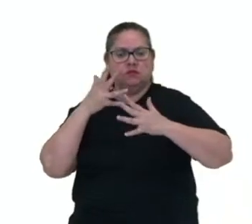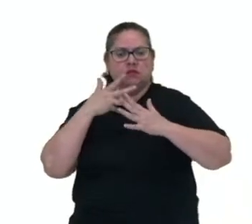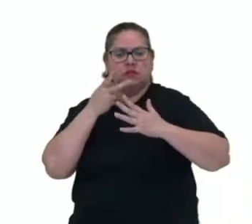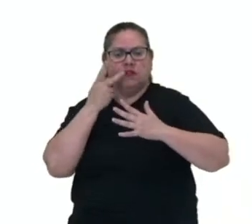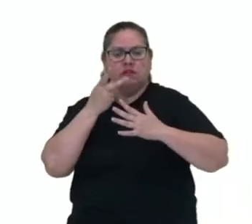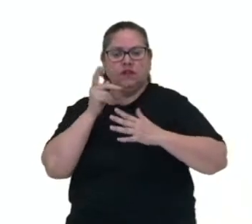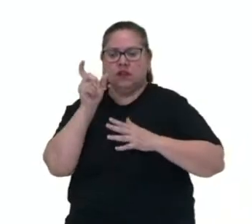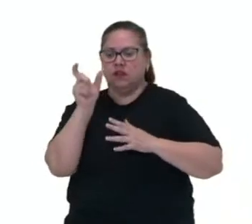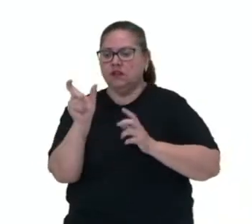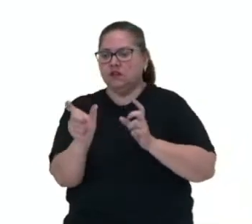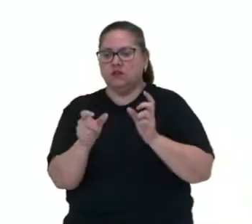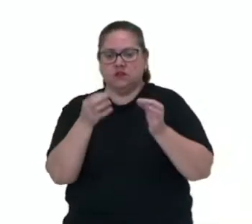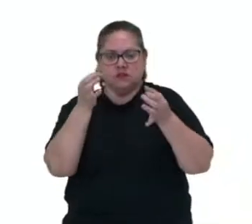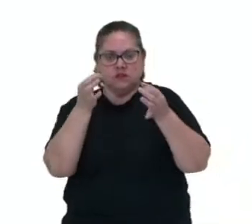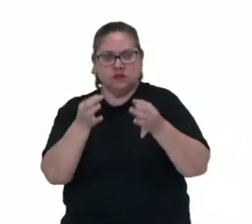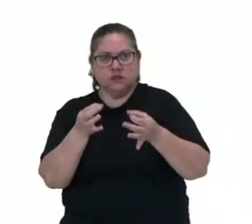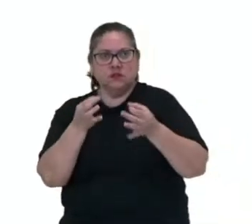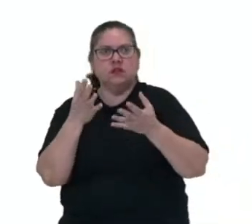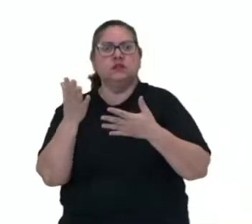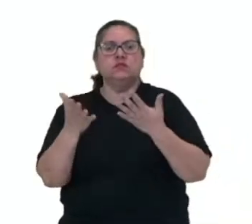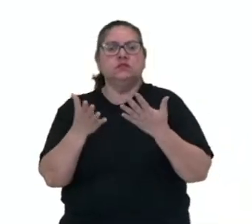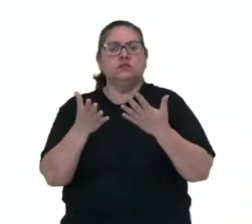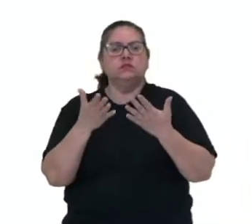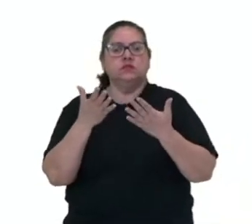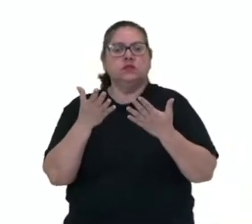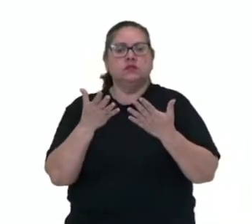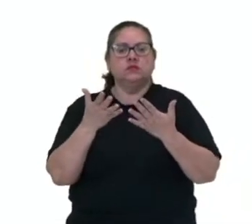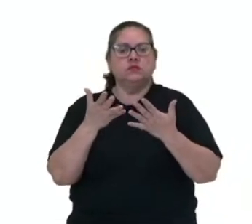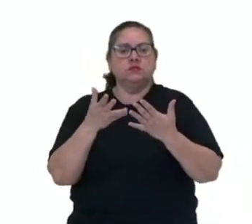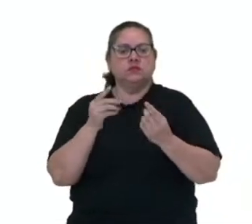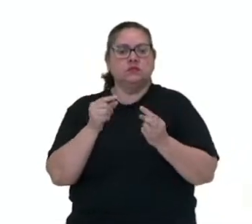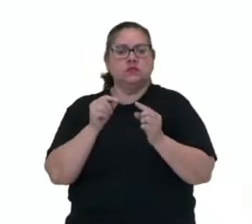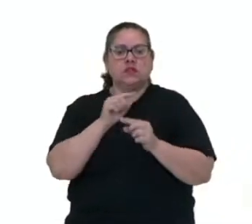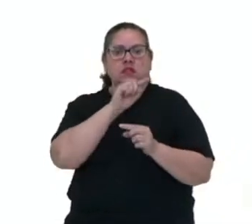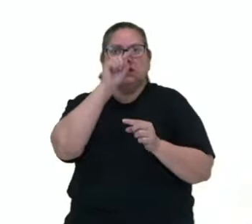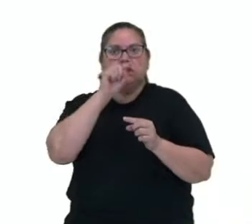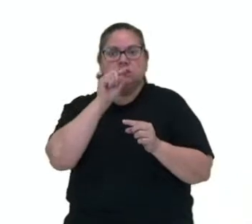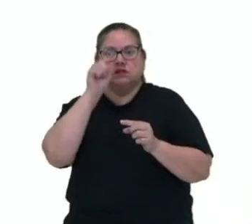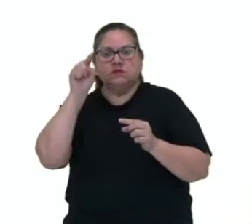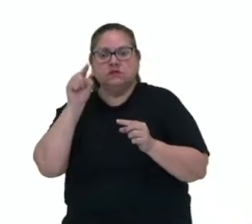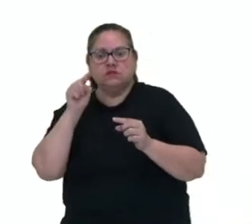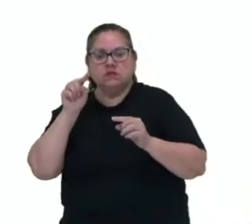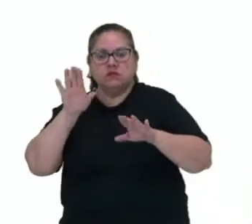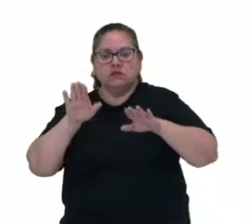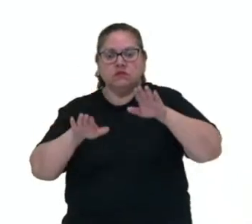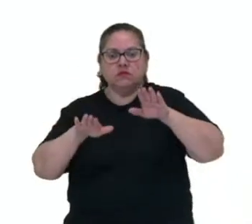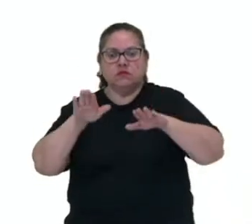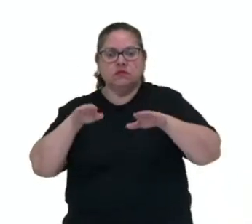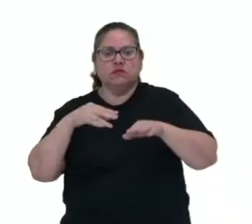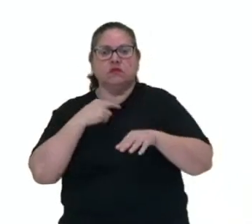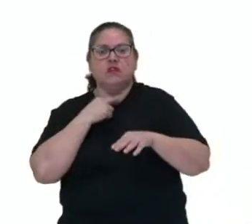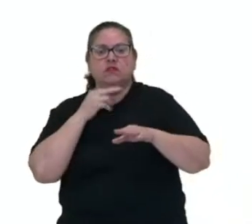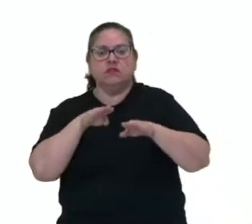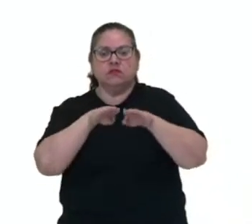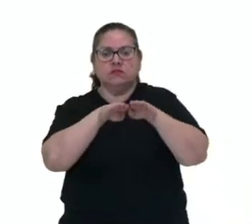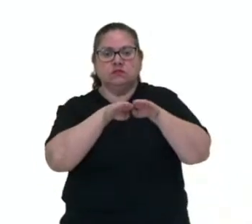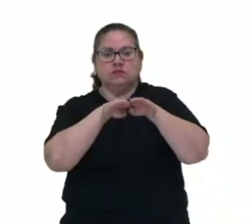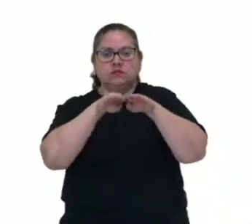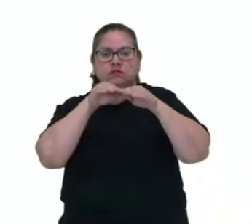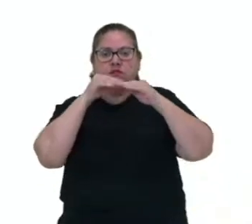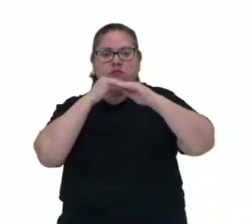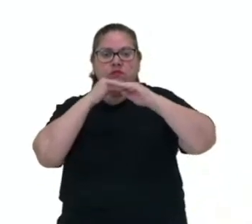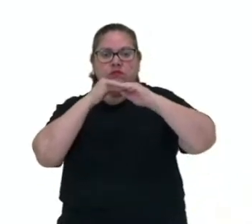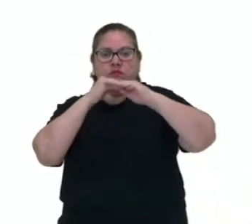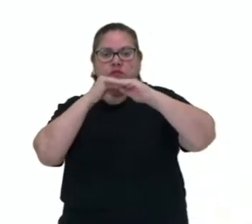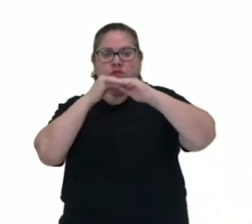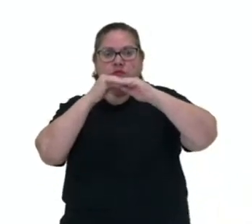pronúncia correta das palavras, levando em consideração a sua acentuação, a alternância do volume da voz e da velocidade que imprimimos